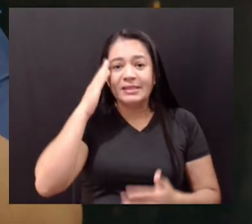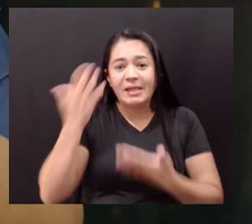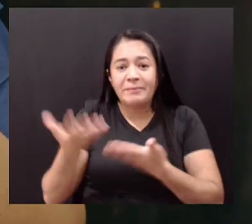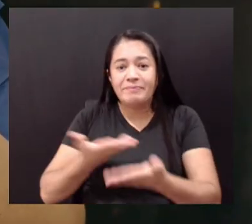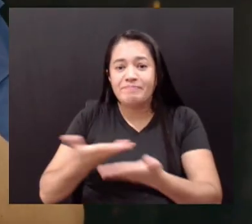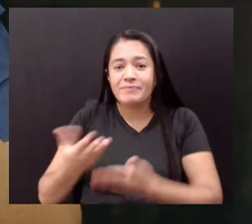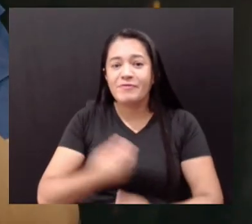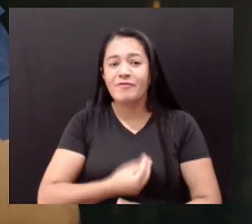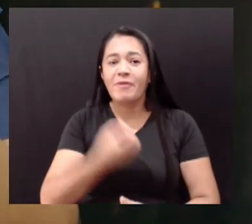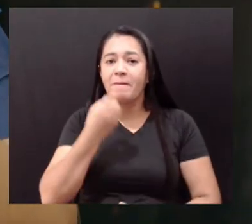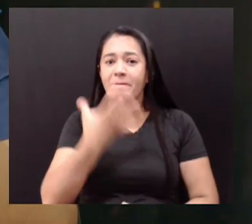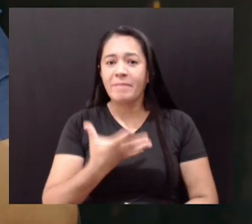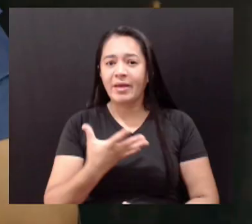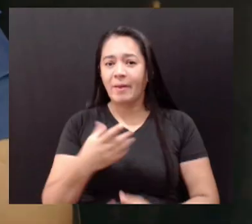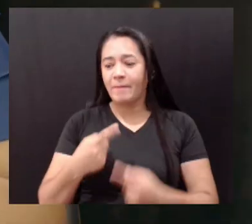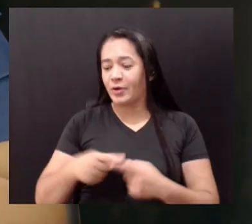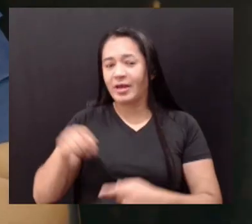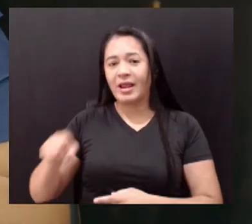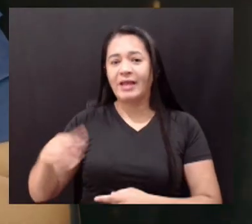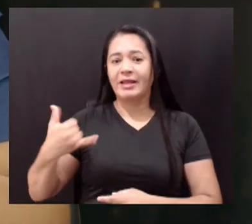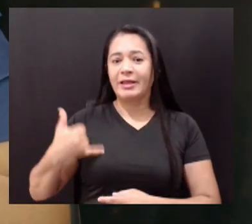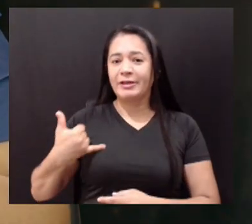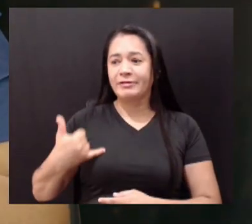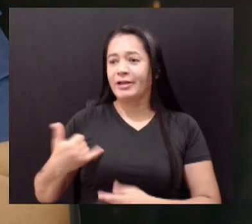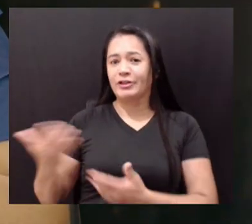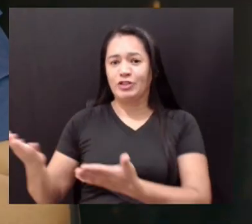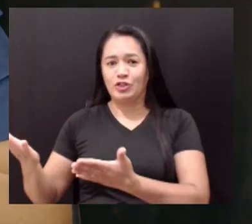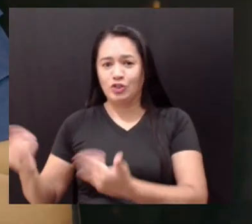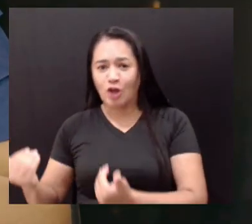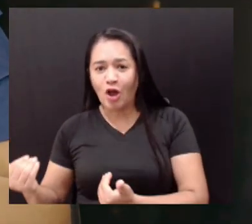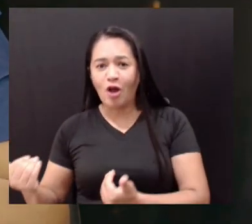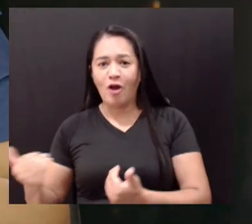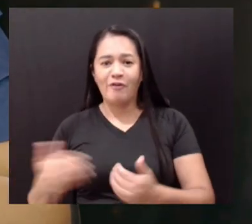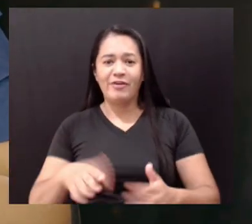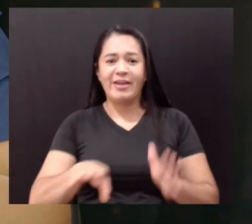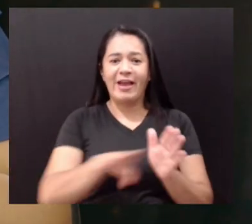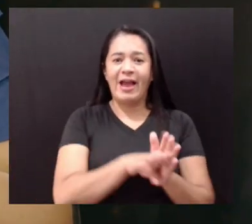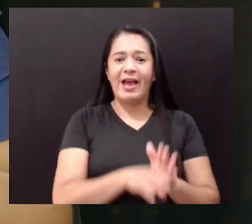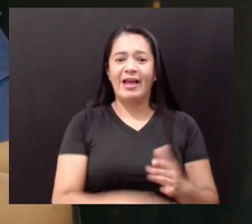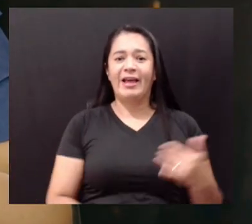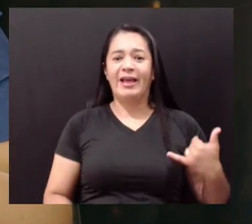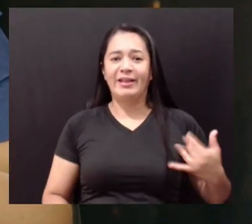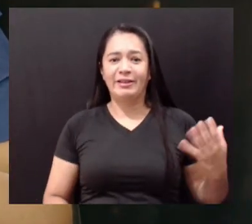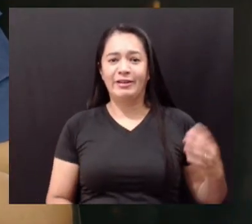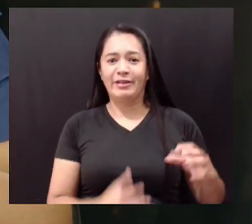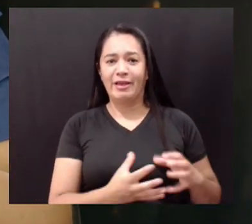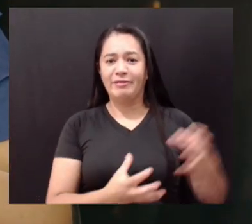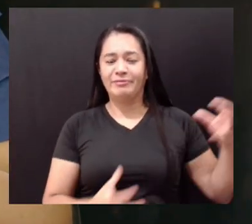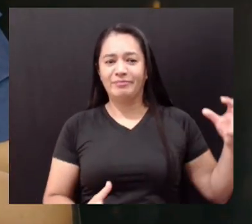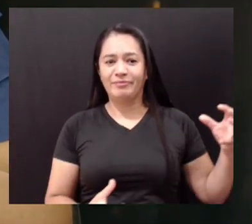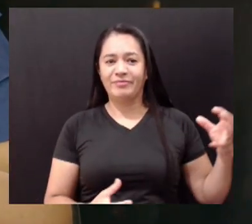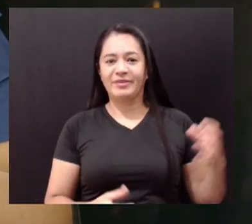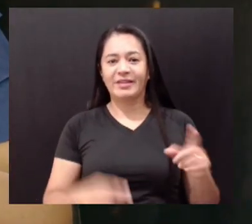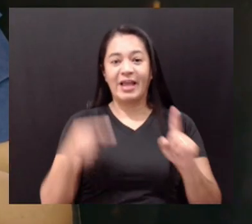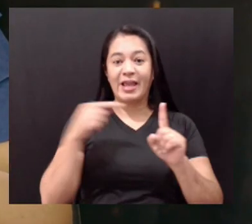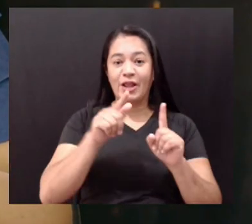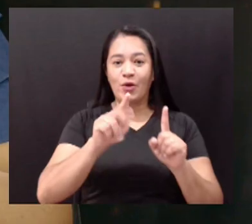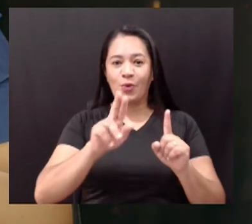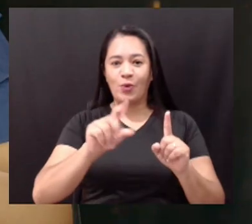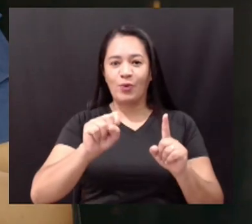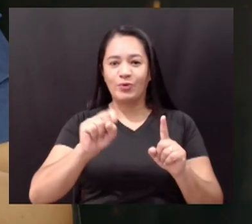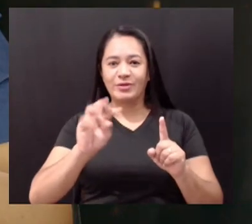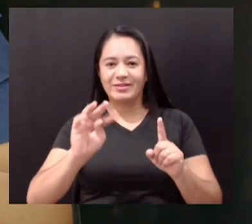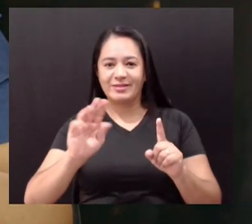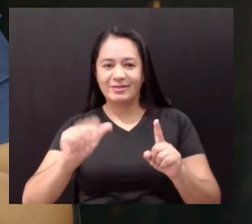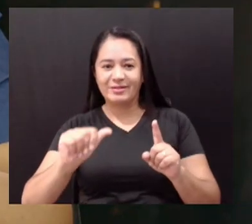tudo ali, vocês perceberam, né? Deixa eu ver quem fala com a gente. O Gustavo, do Guanabara. Ele diz que às vezes